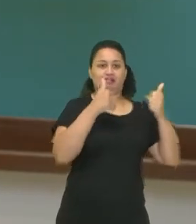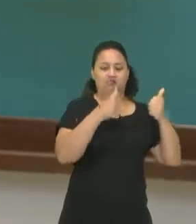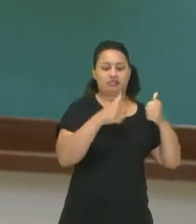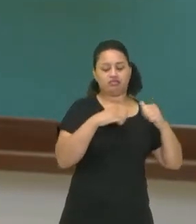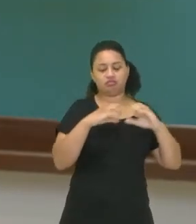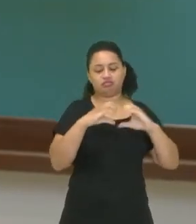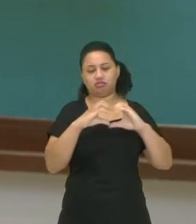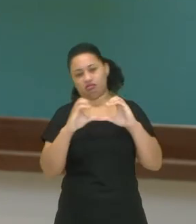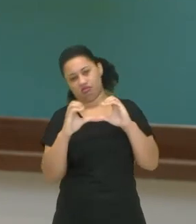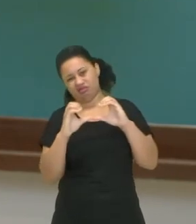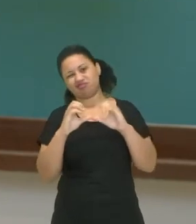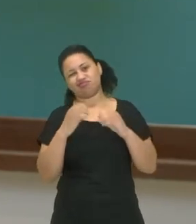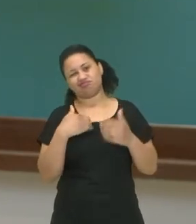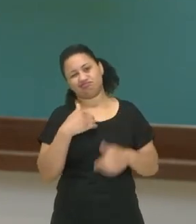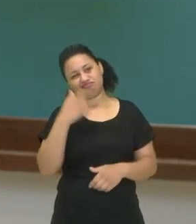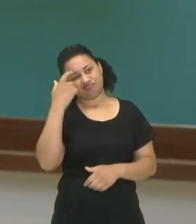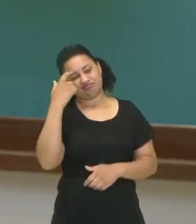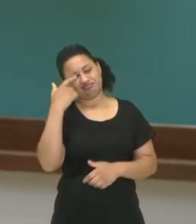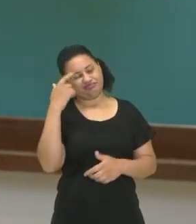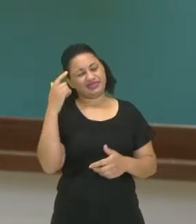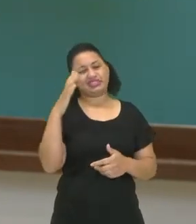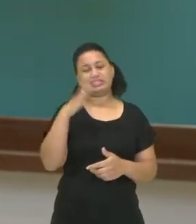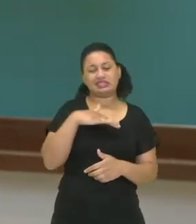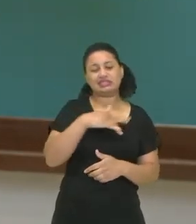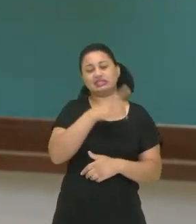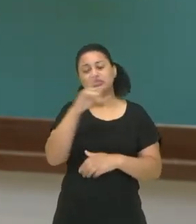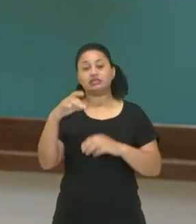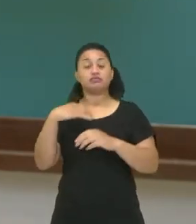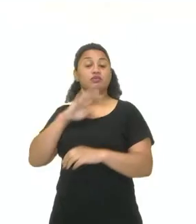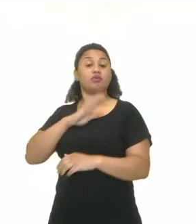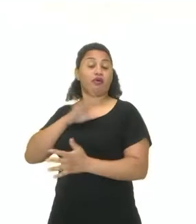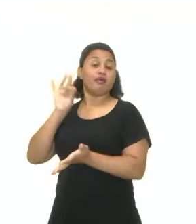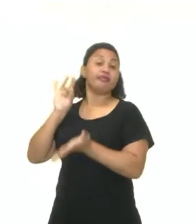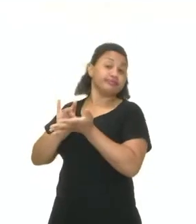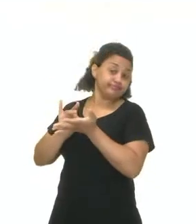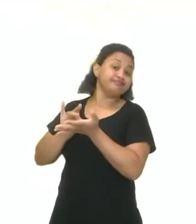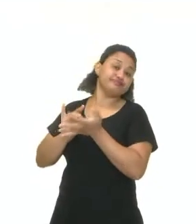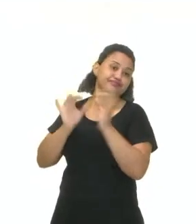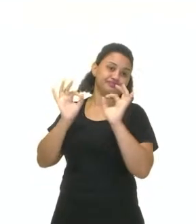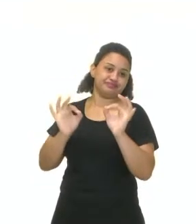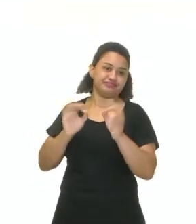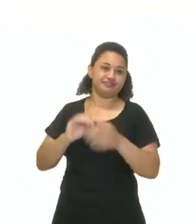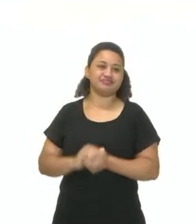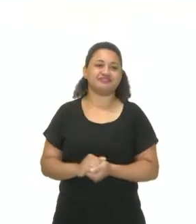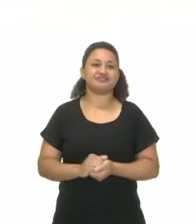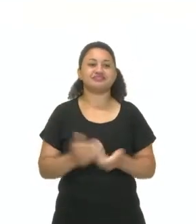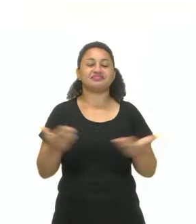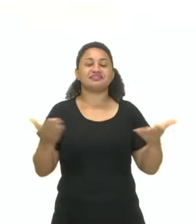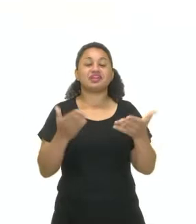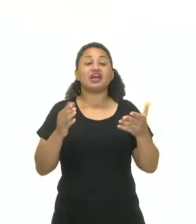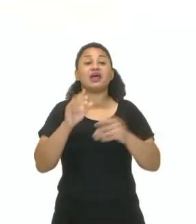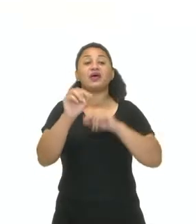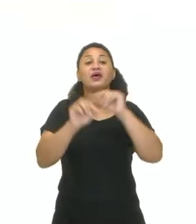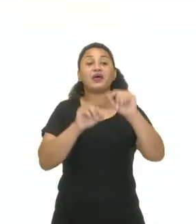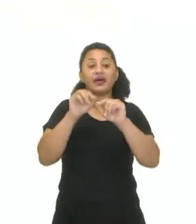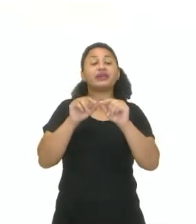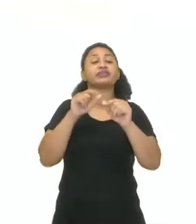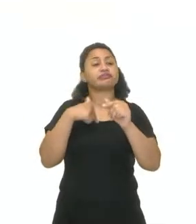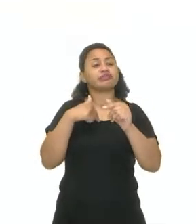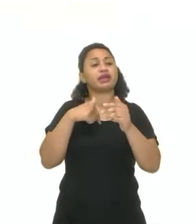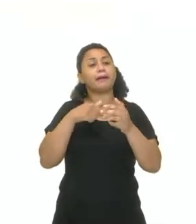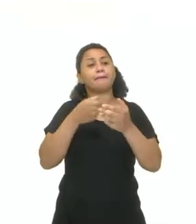lembrança. Seguimos com o poema Mocidade e Morte. Ali uma iconografia do Panteão de Roma, para quem não lembra o que é,